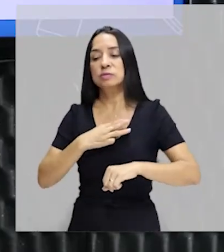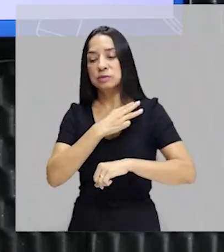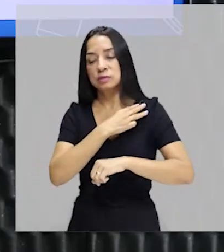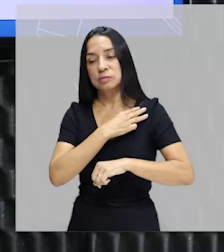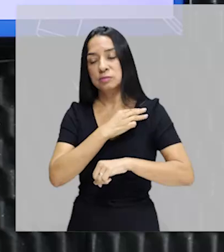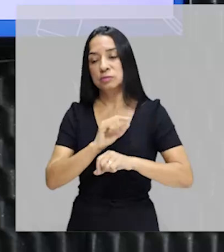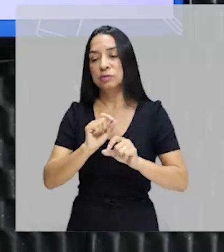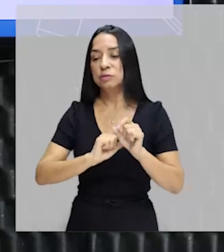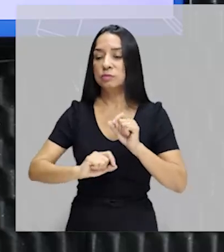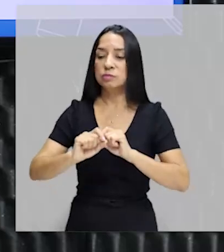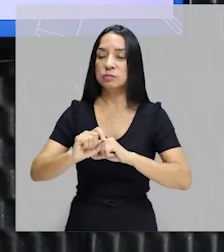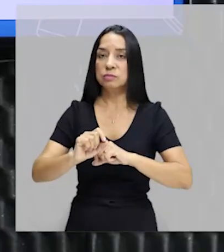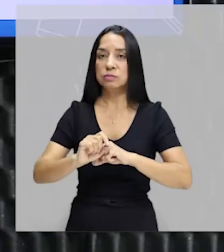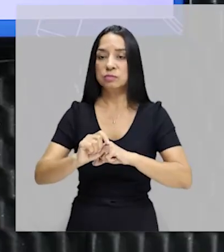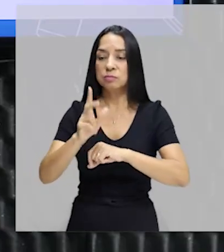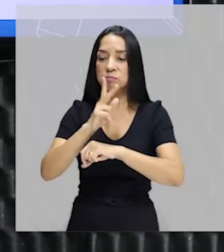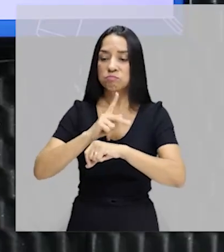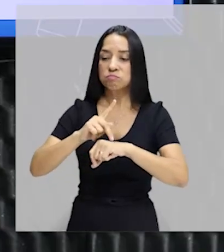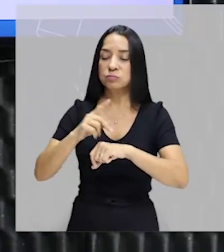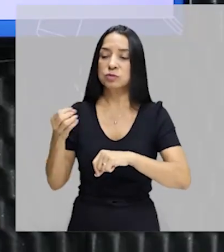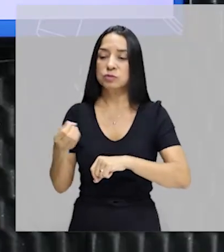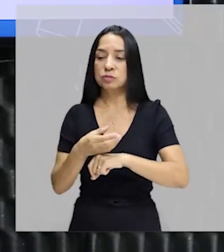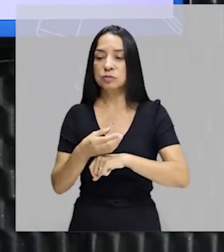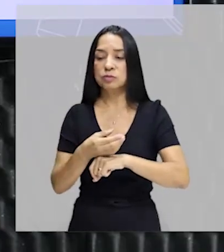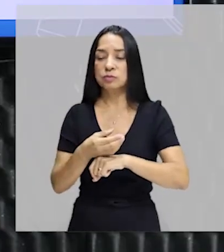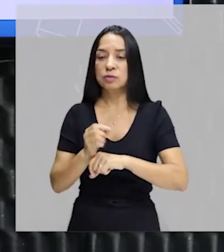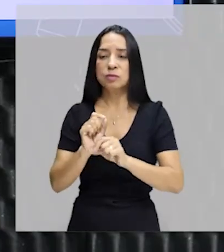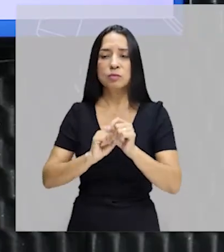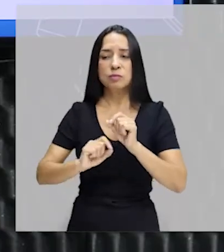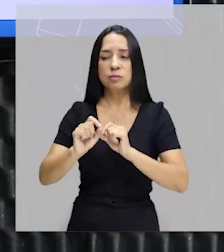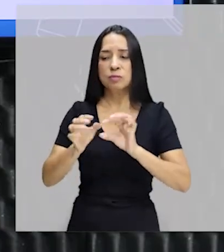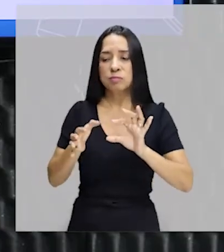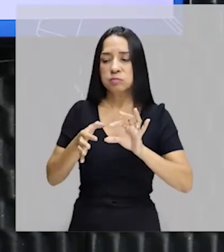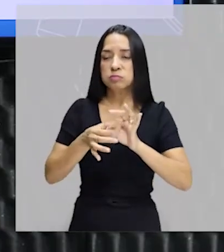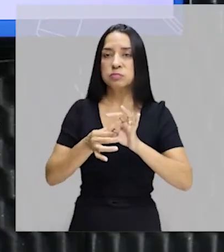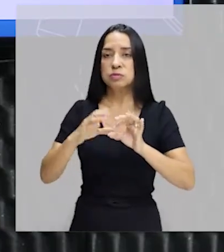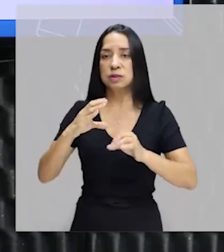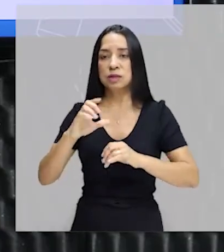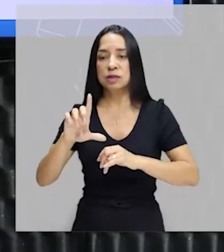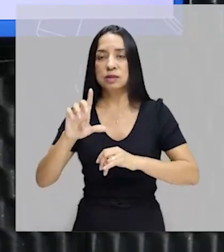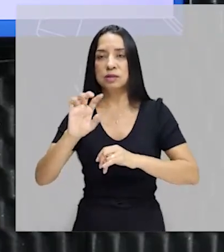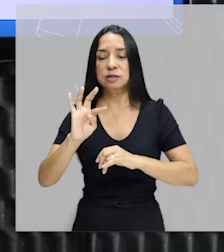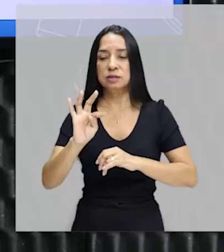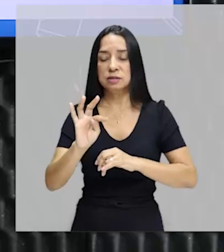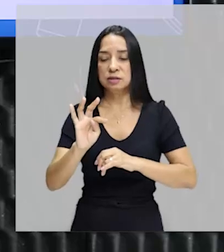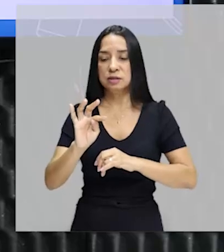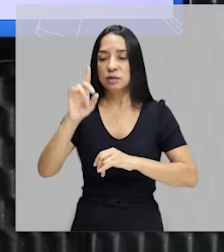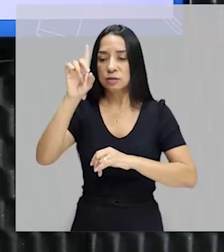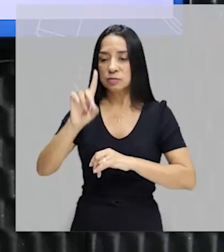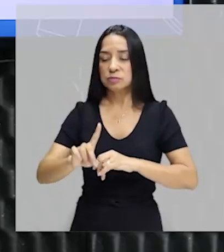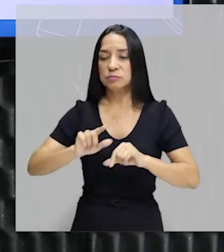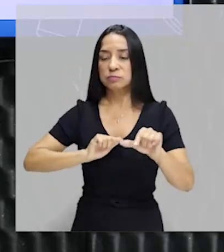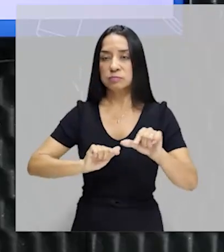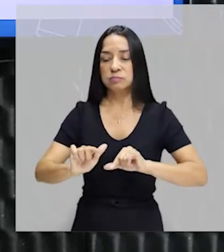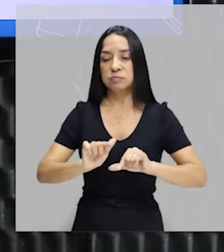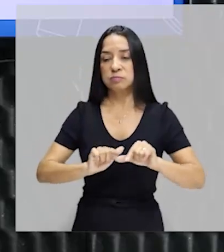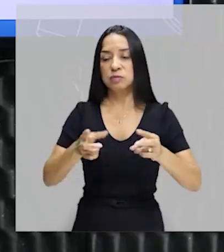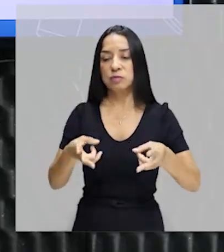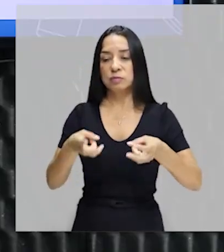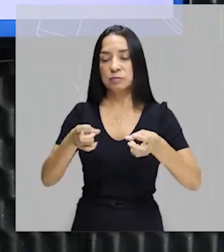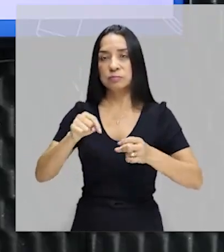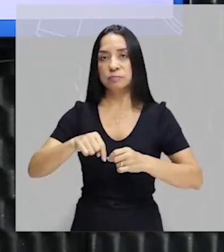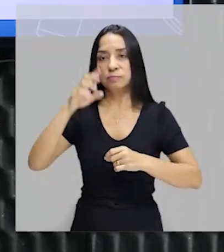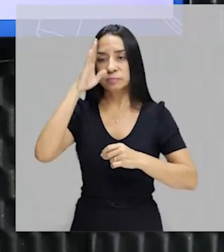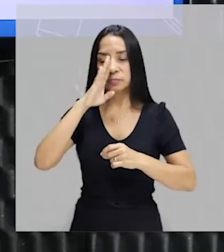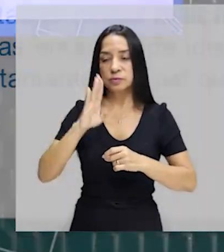Estado Novo, através da CLT. Claramente se observa isso. E os direitos trabalhistas, observe no